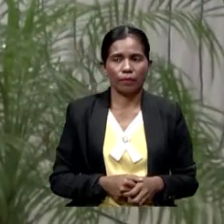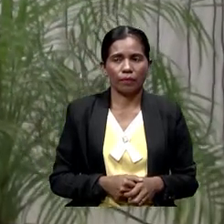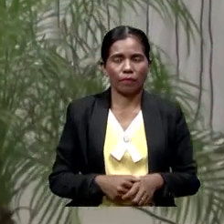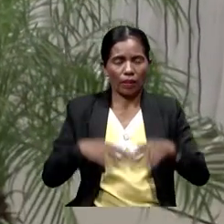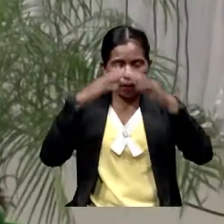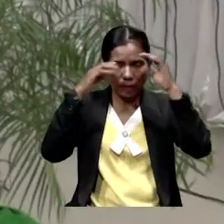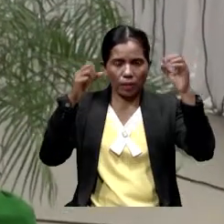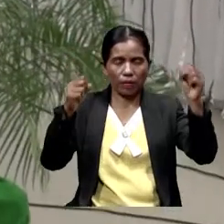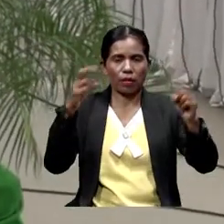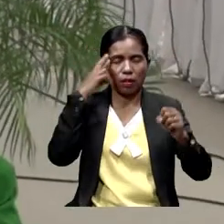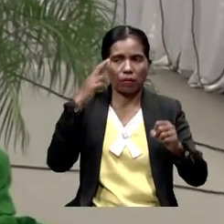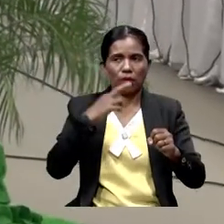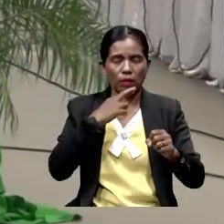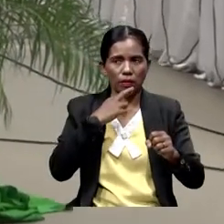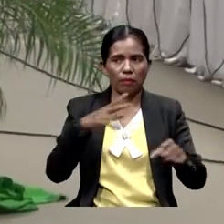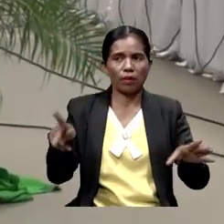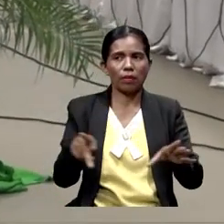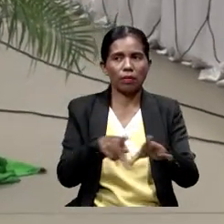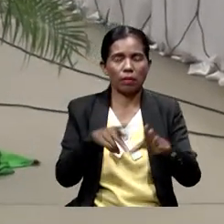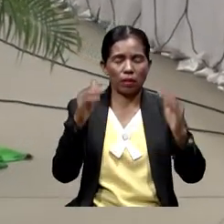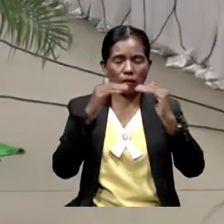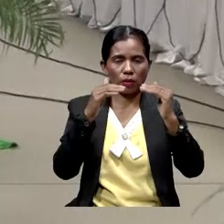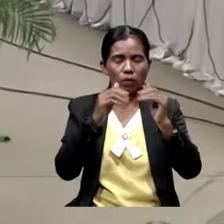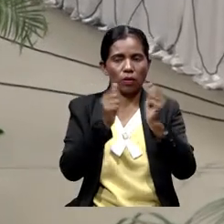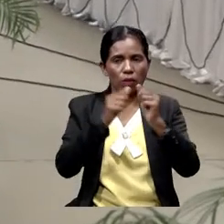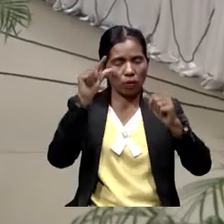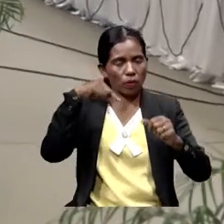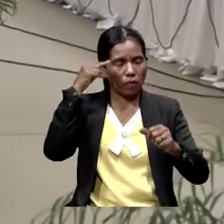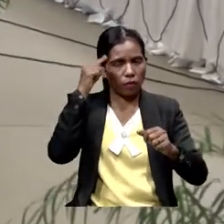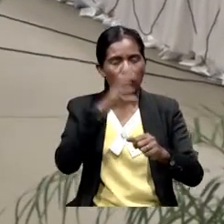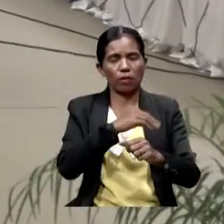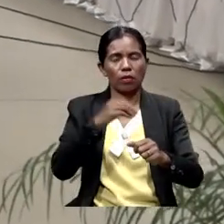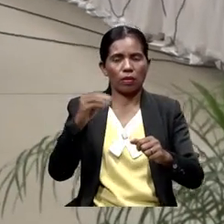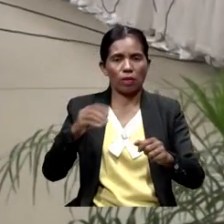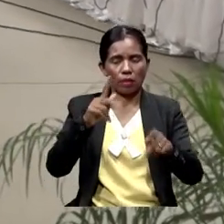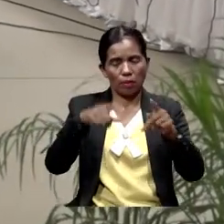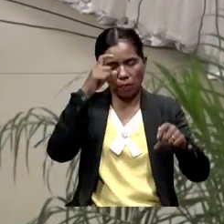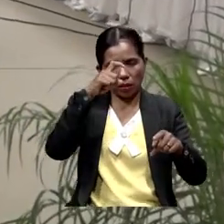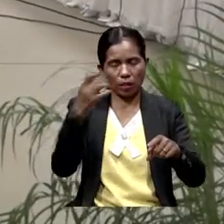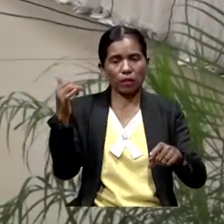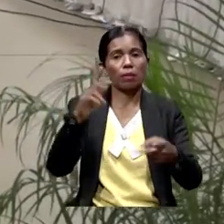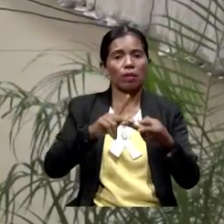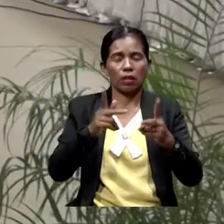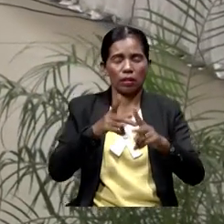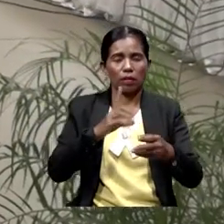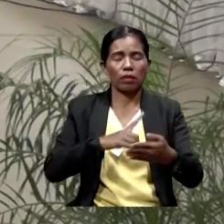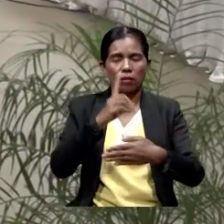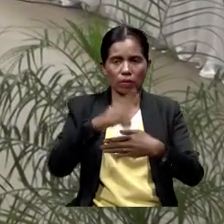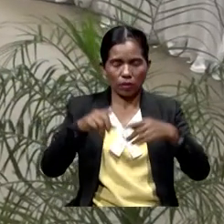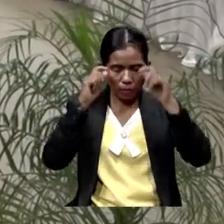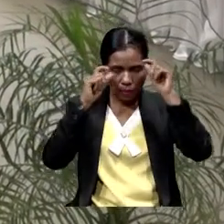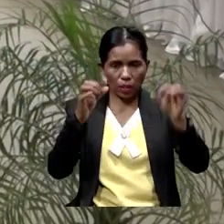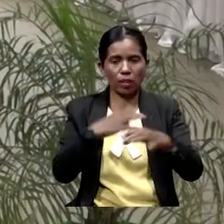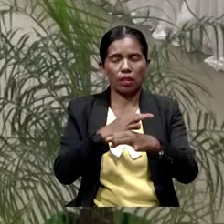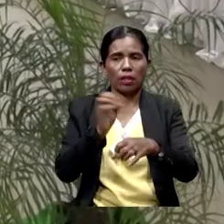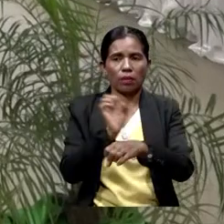Presidente da República, José Ramos Horta, foi participar da reunião entre governo e diplomata Sira, no parceiro de desenvolvimento Sira, Hateten, Timor-Leste, a tu recuperar a